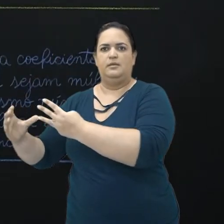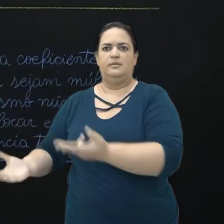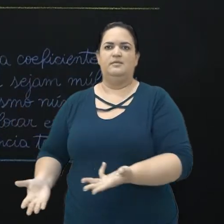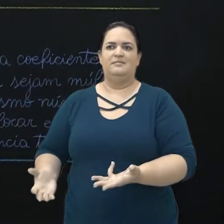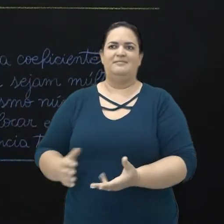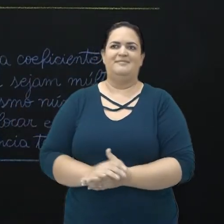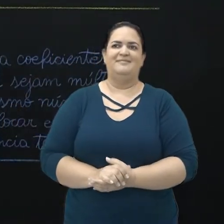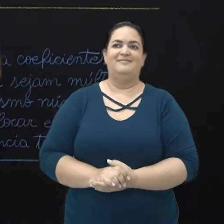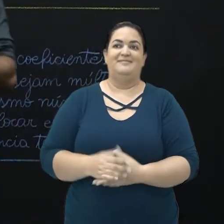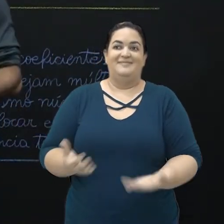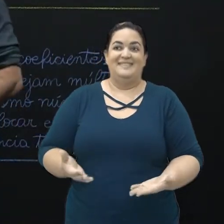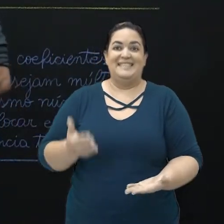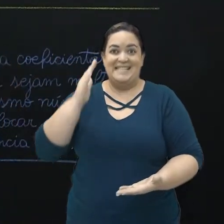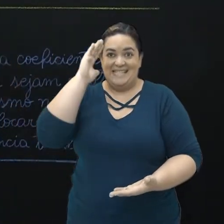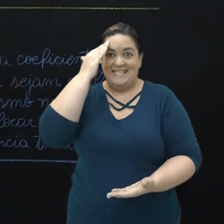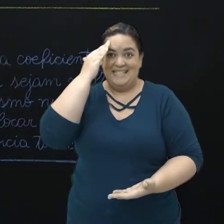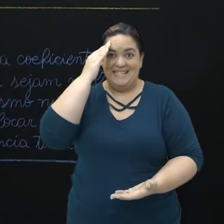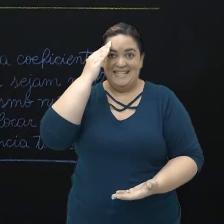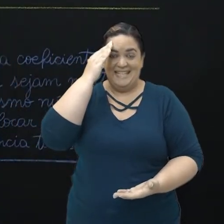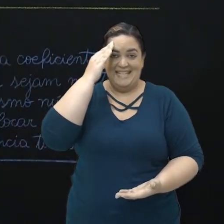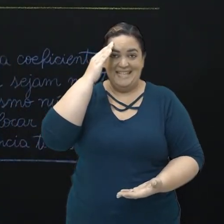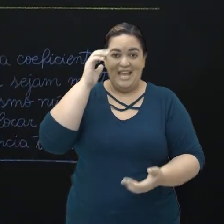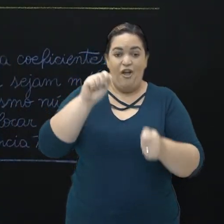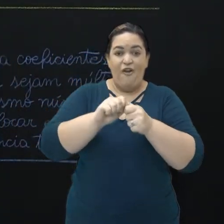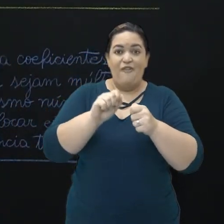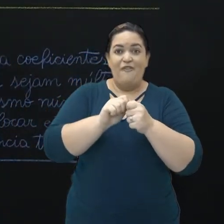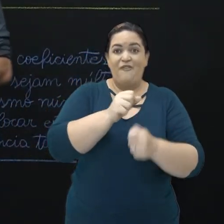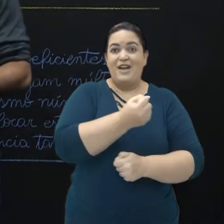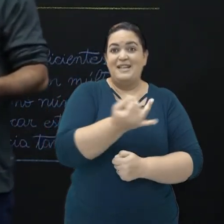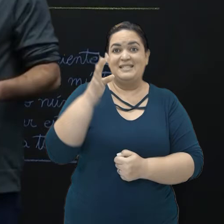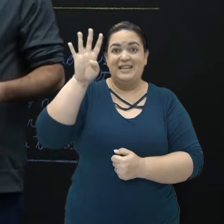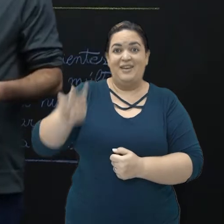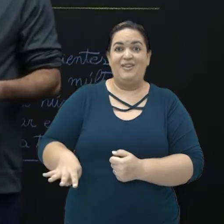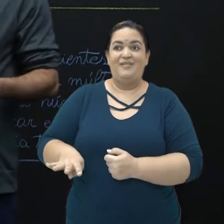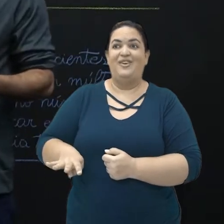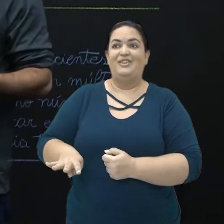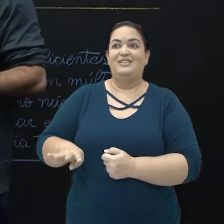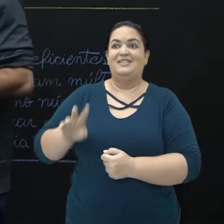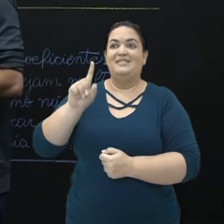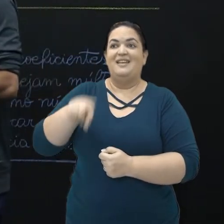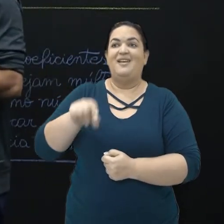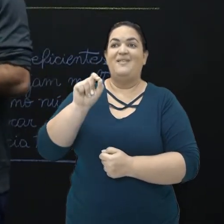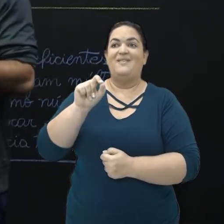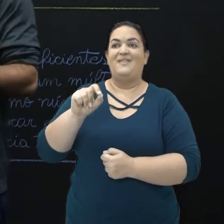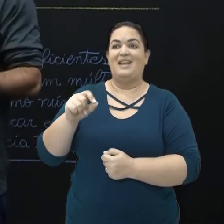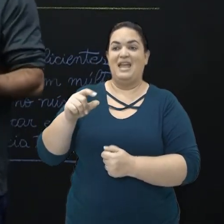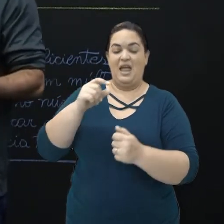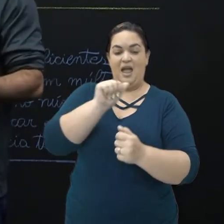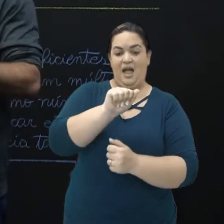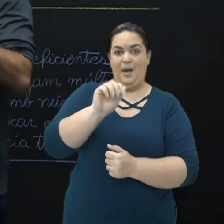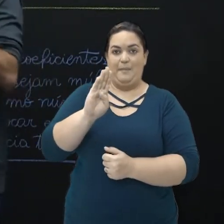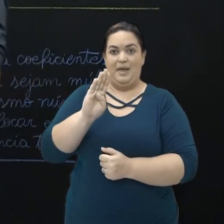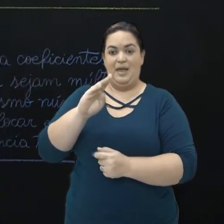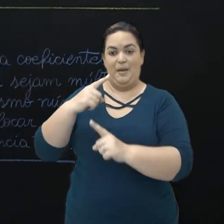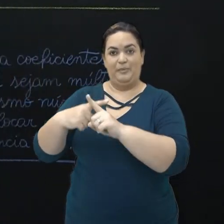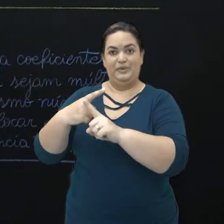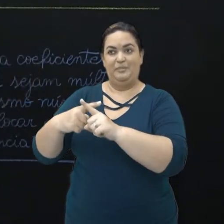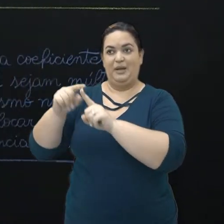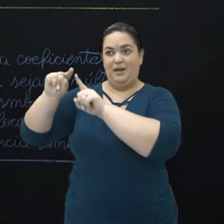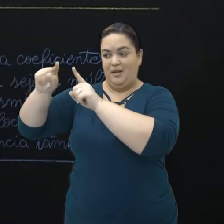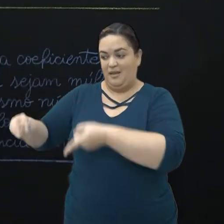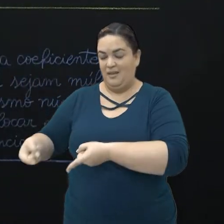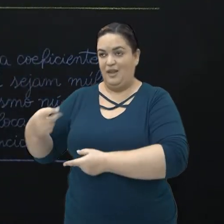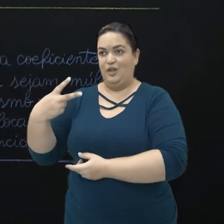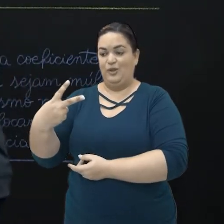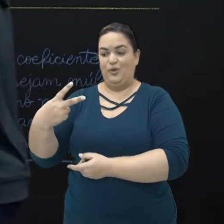dessa expressão, usando o fator comum, ficou AB que multiplica 2 menos 3C. E aqui vem uma